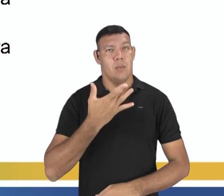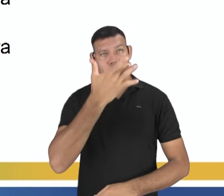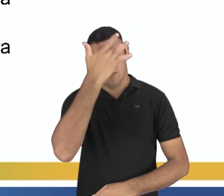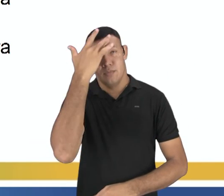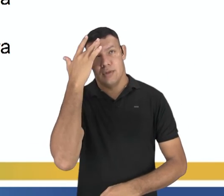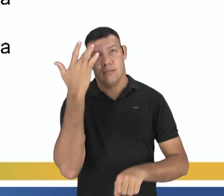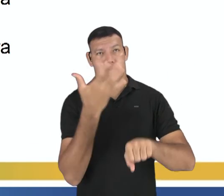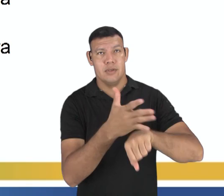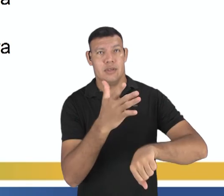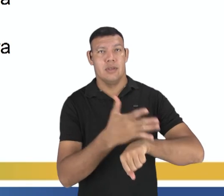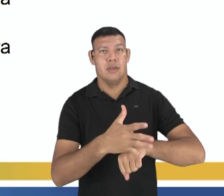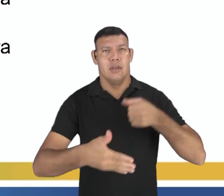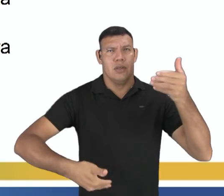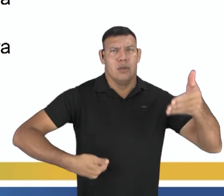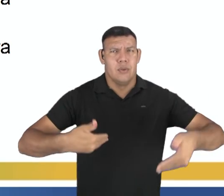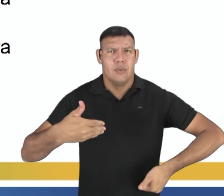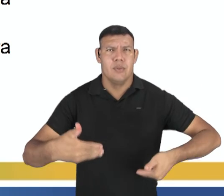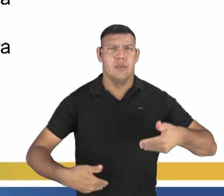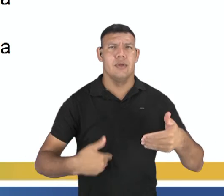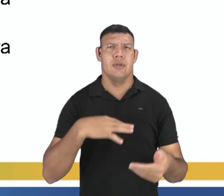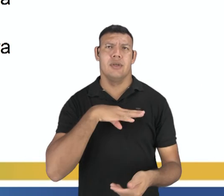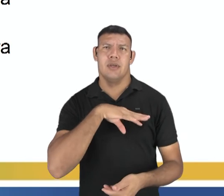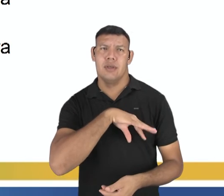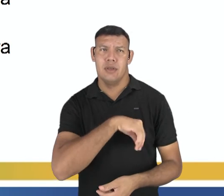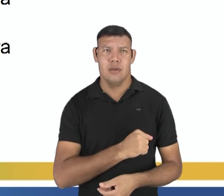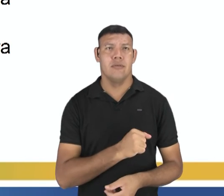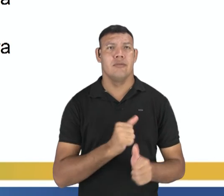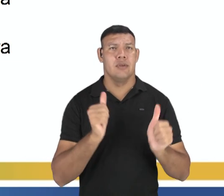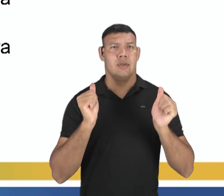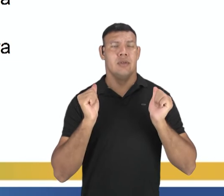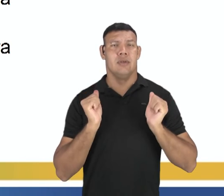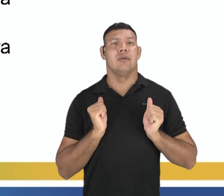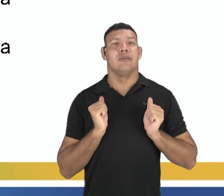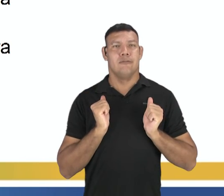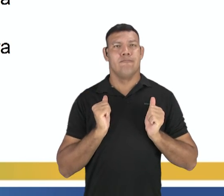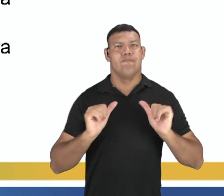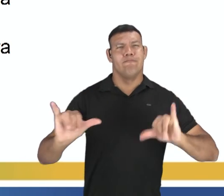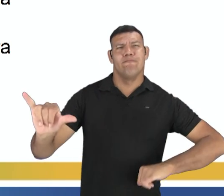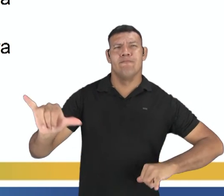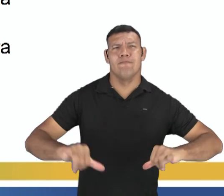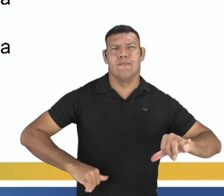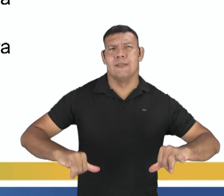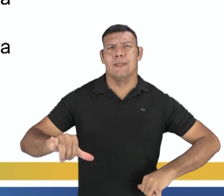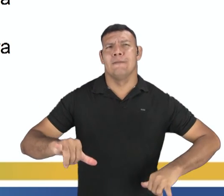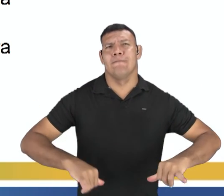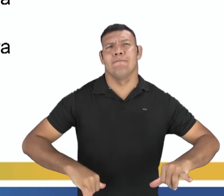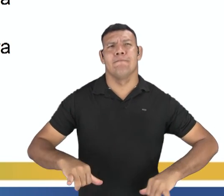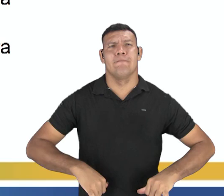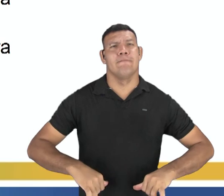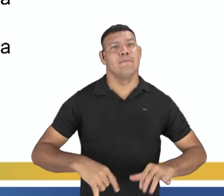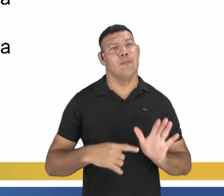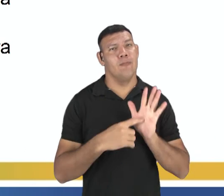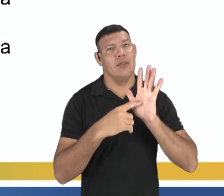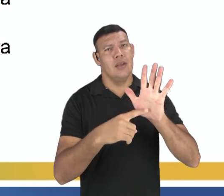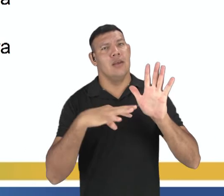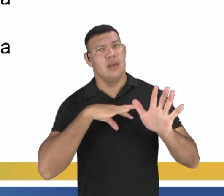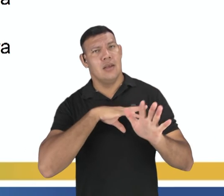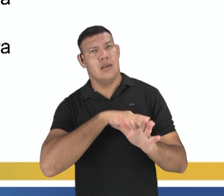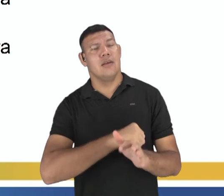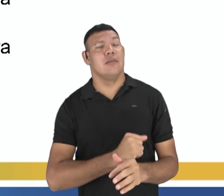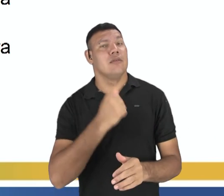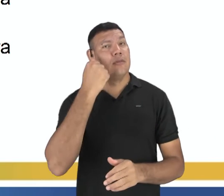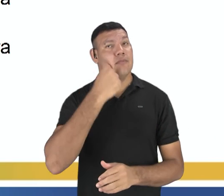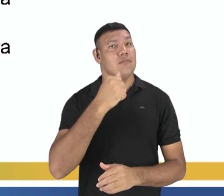questão correta é a letra D. Mas por que não é as demais? Porque quando nós temos um objeto acessível,